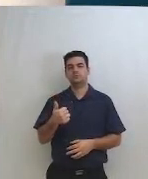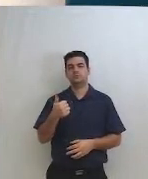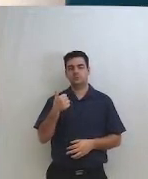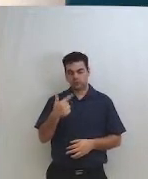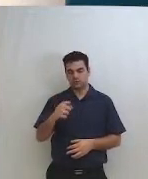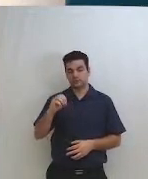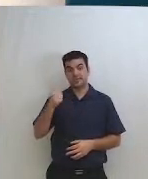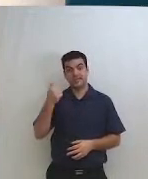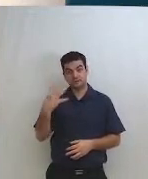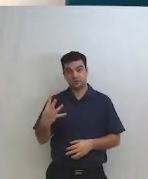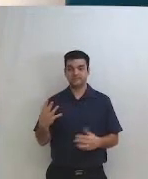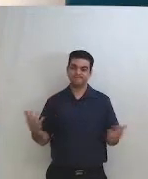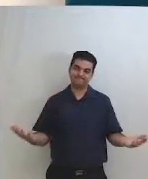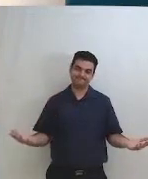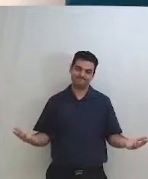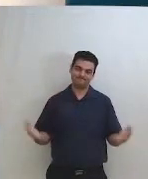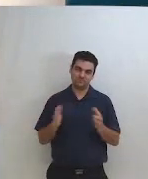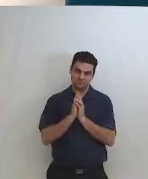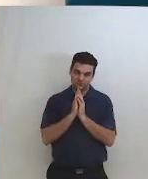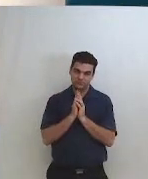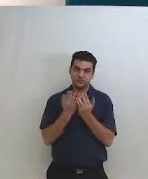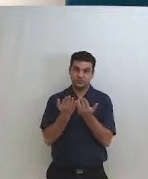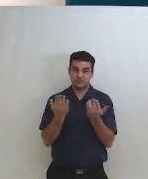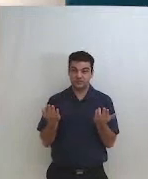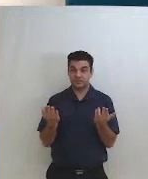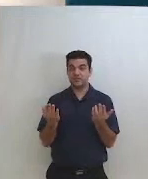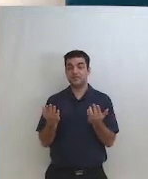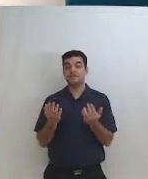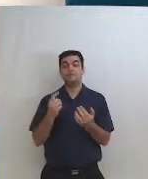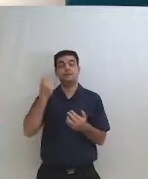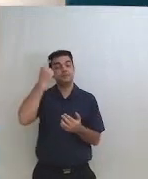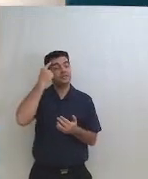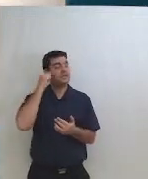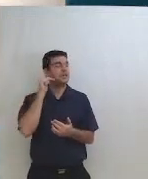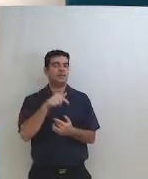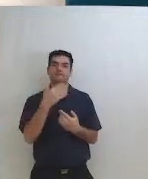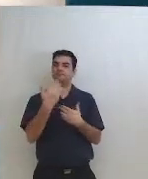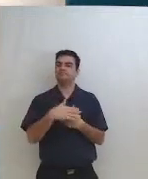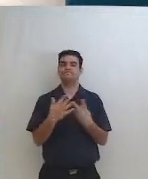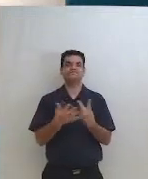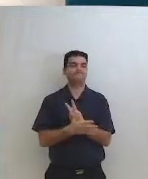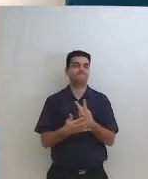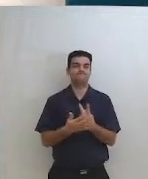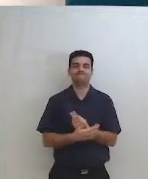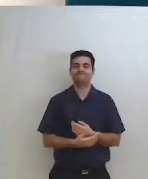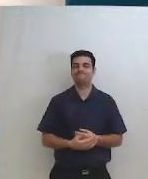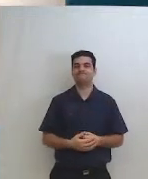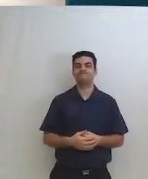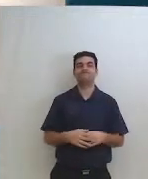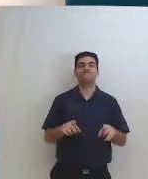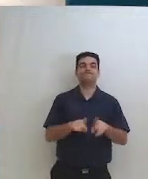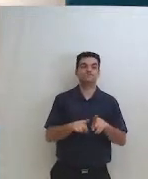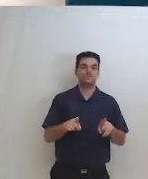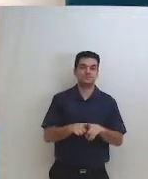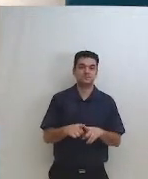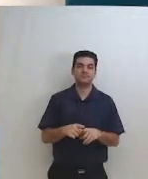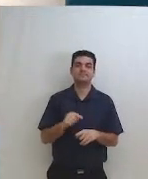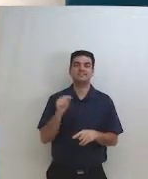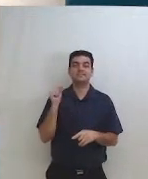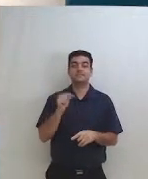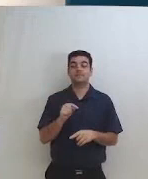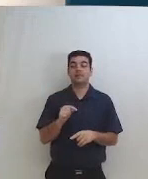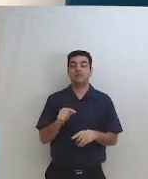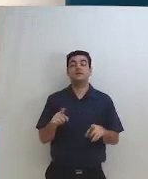levando em consideração a ilicitude das provas, o áudio, o vídeo, as sobreposições, será também necessário que